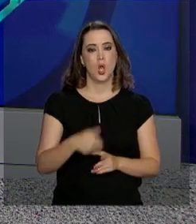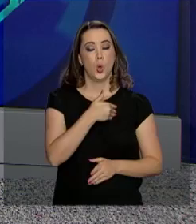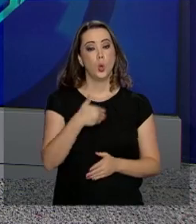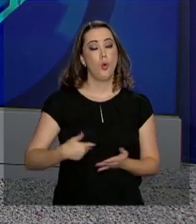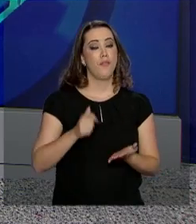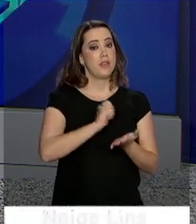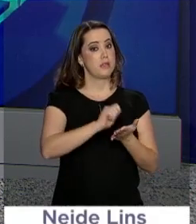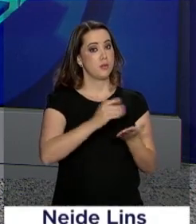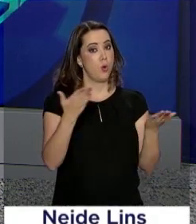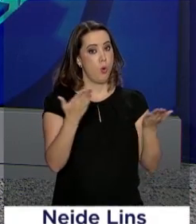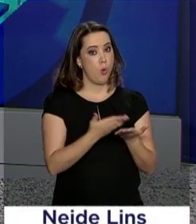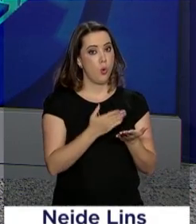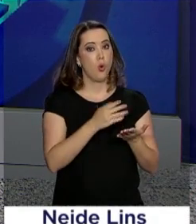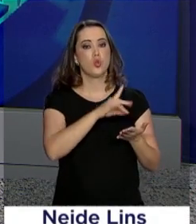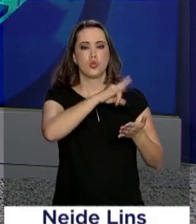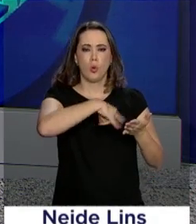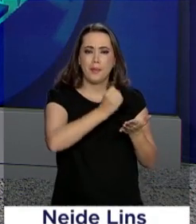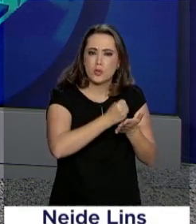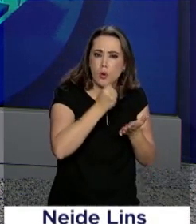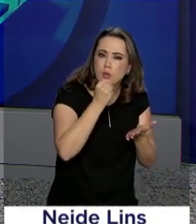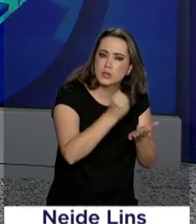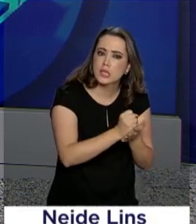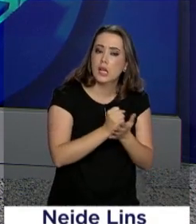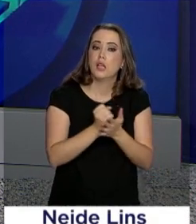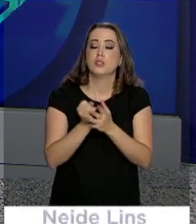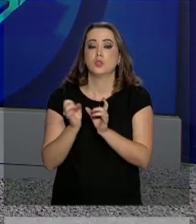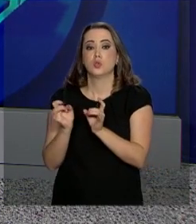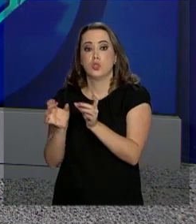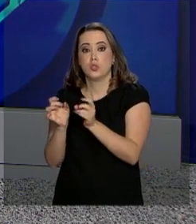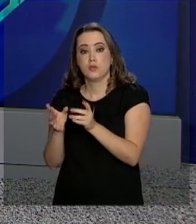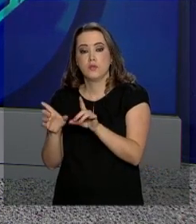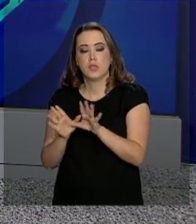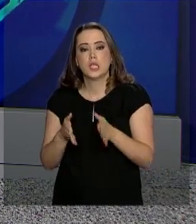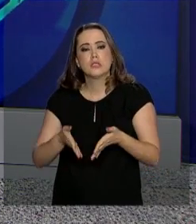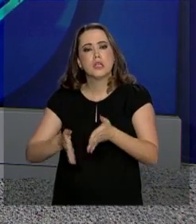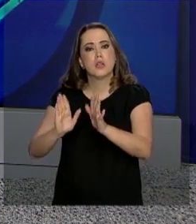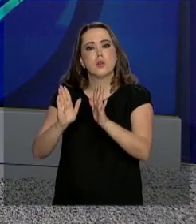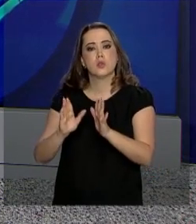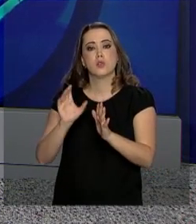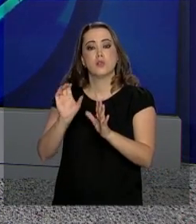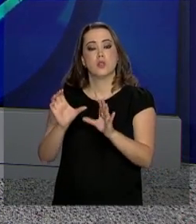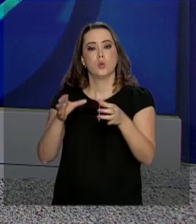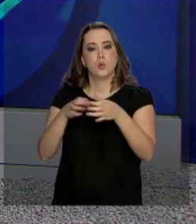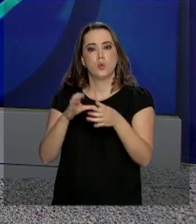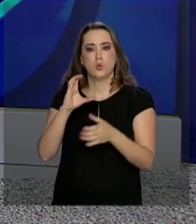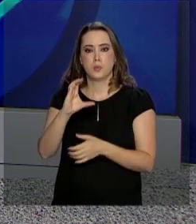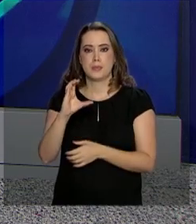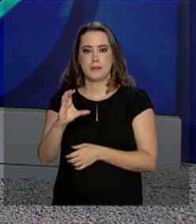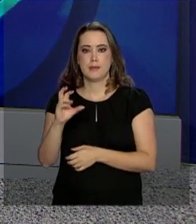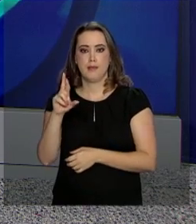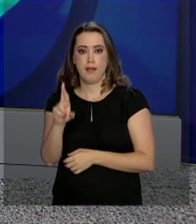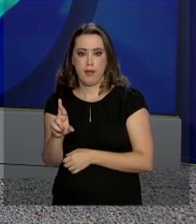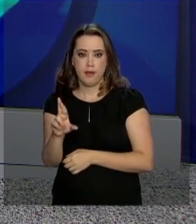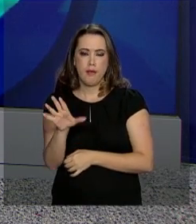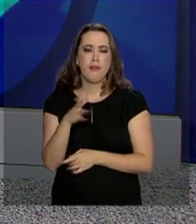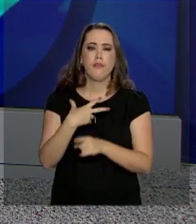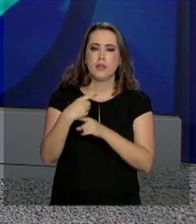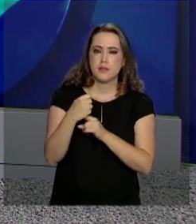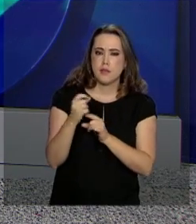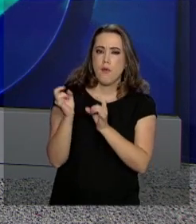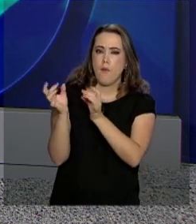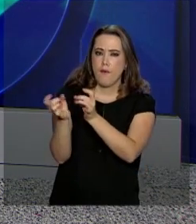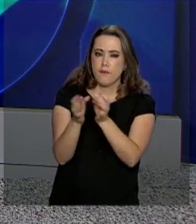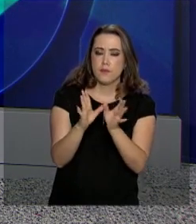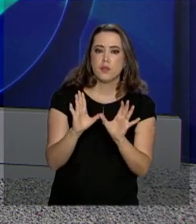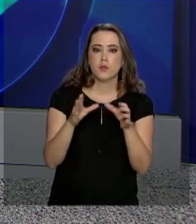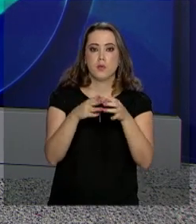governo assinou hoje contrato de concessão da Rodovia de Integração do Sul com o Grupo CCR, vencedor do leilão realizado pela Agência Nacional